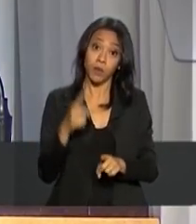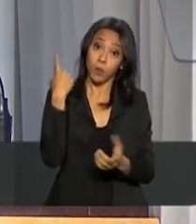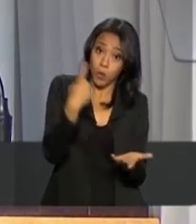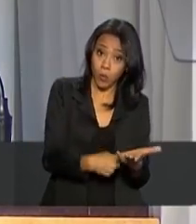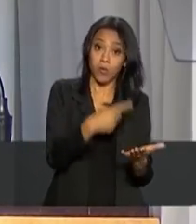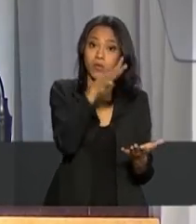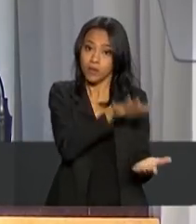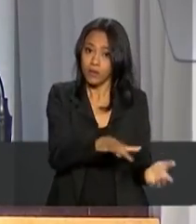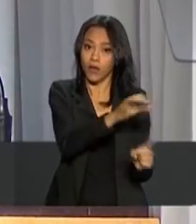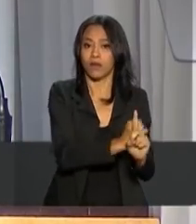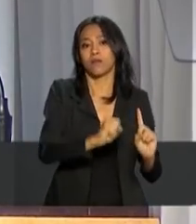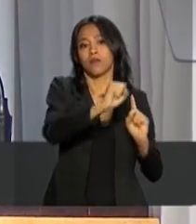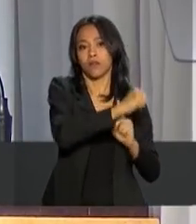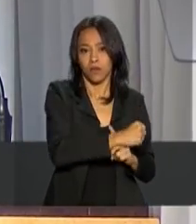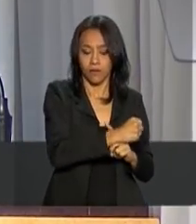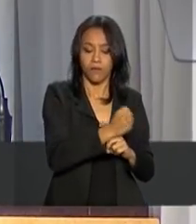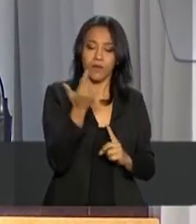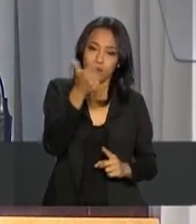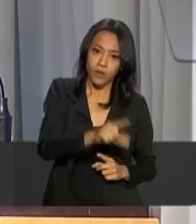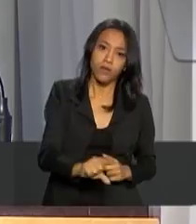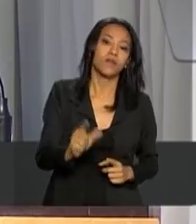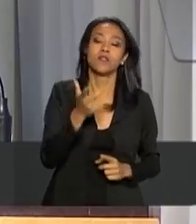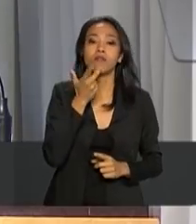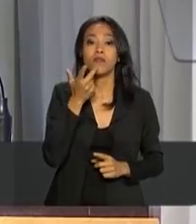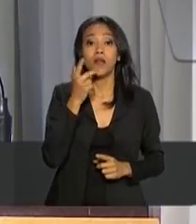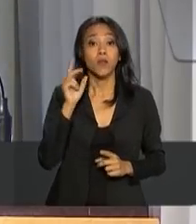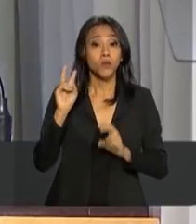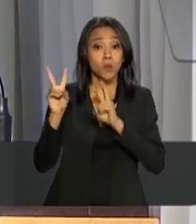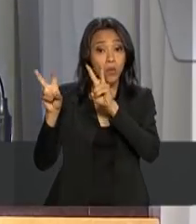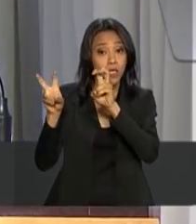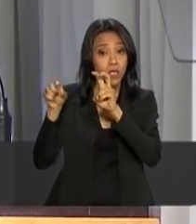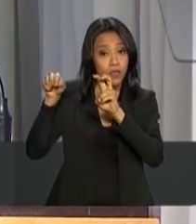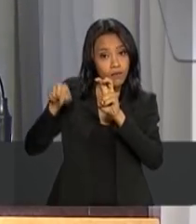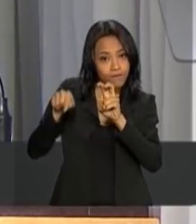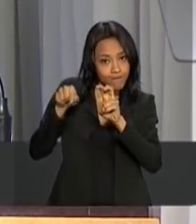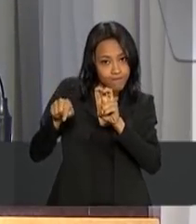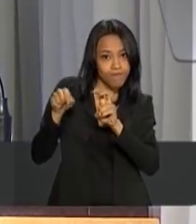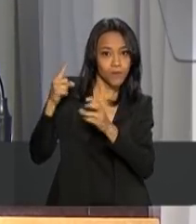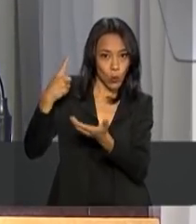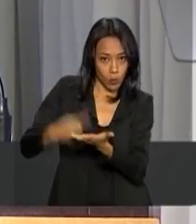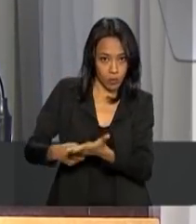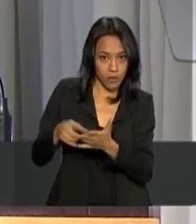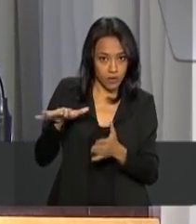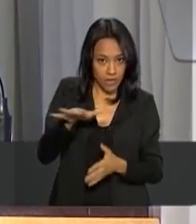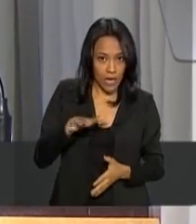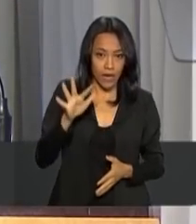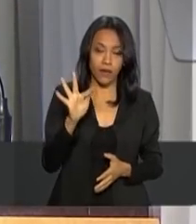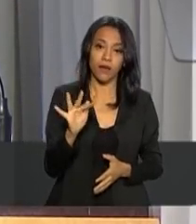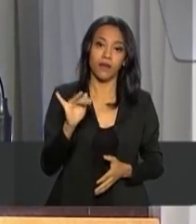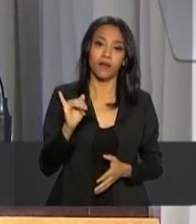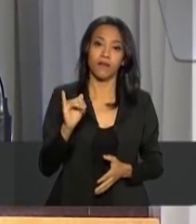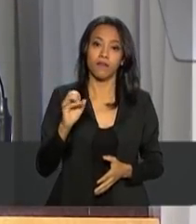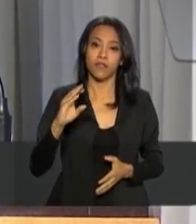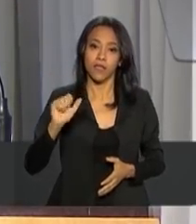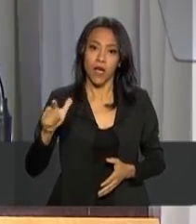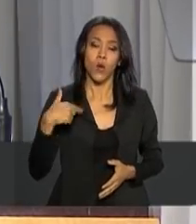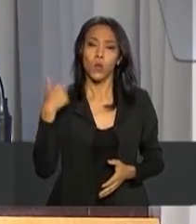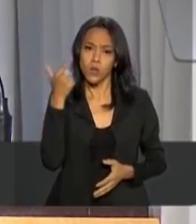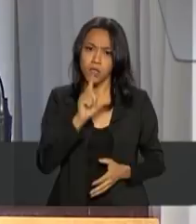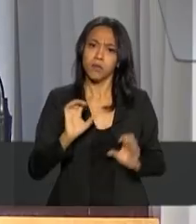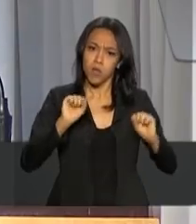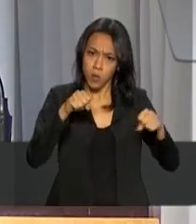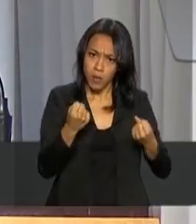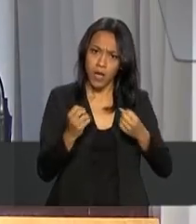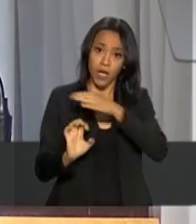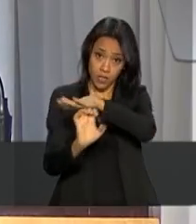particular, volto a dizer, ainda no tópico da responsabilidade fiscal, que nós recuperamos as estatais. Vou dar um exemplo concreto.